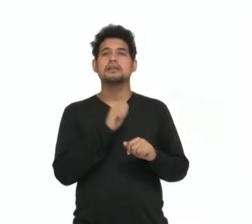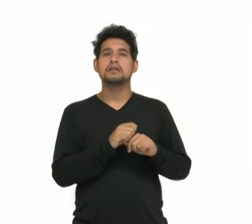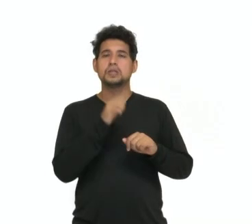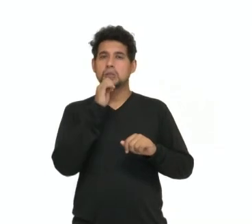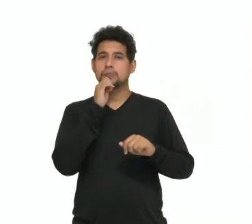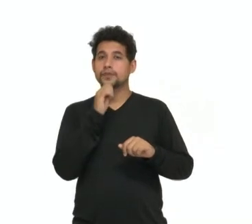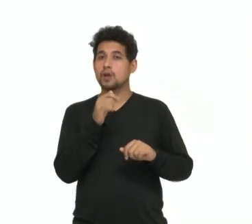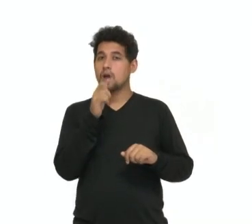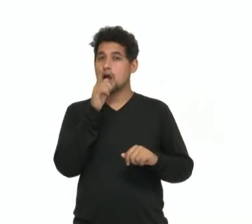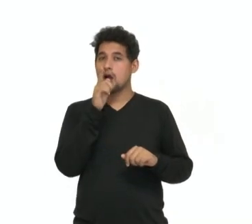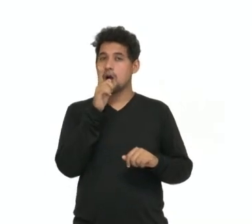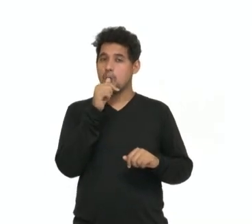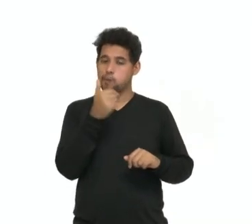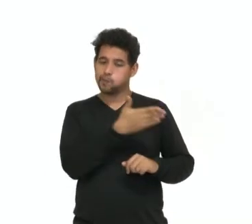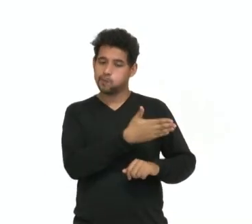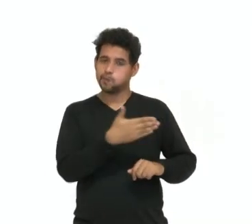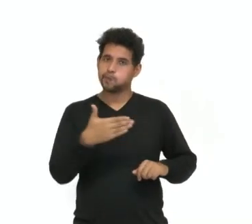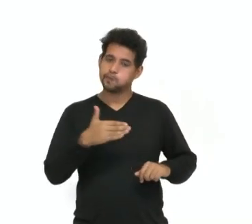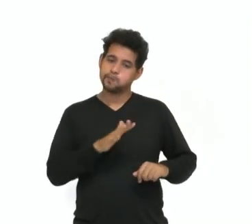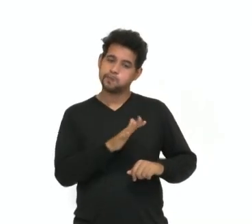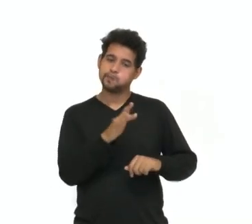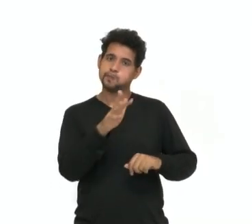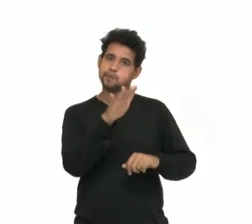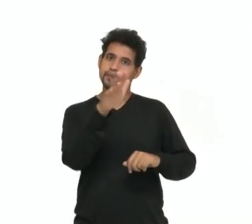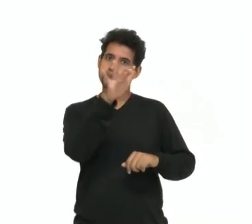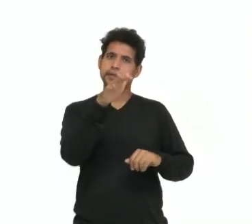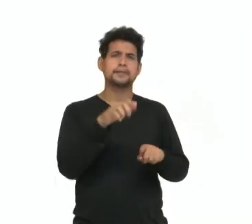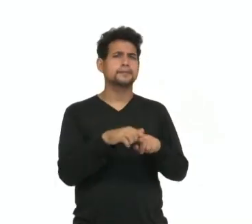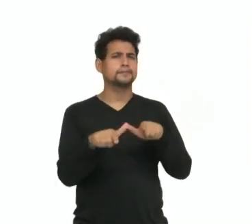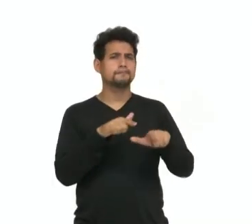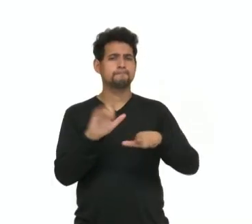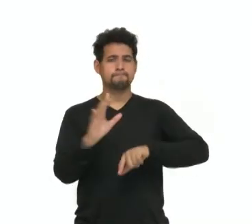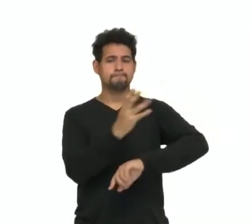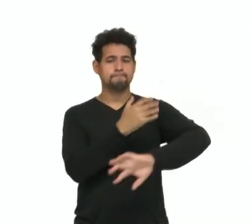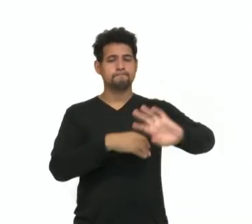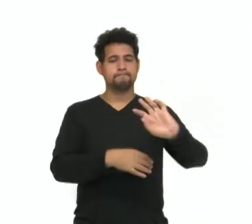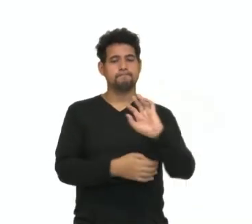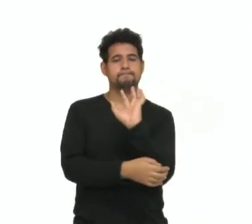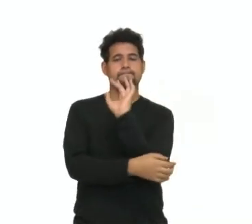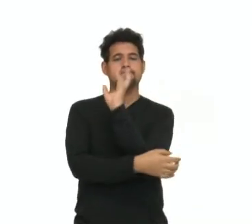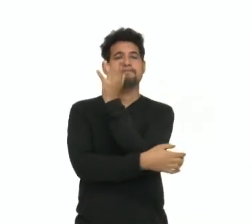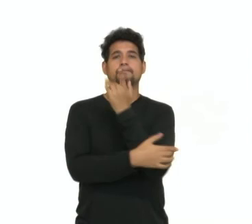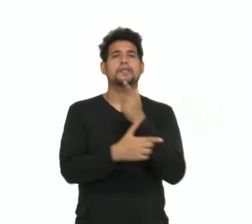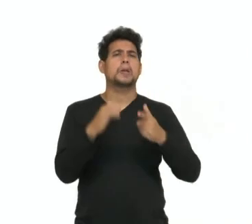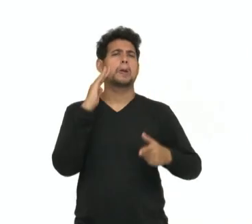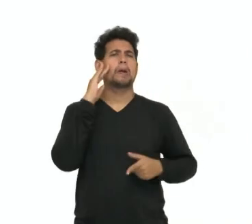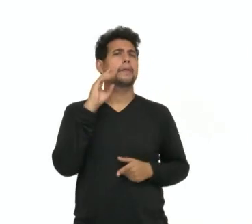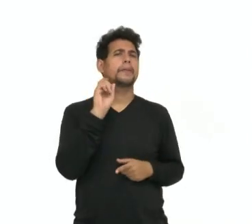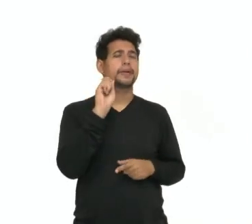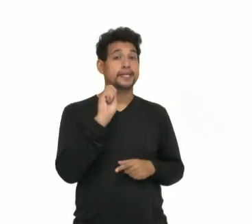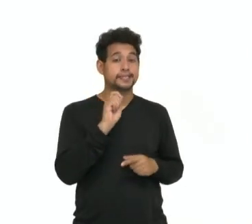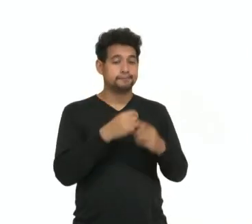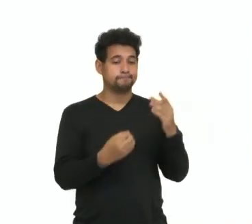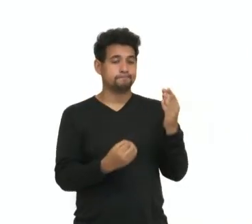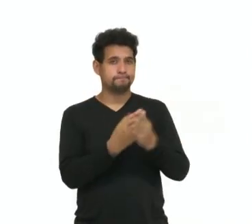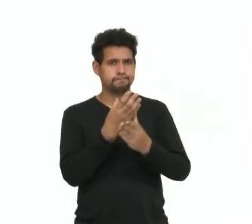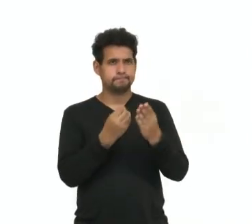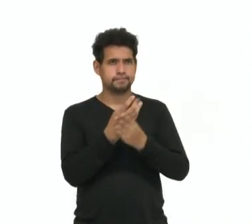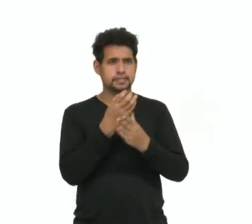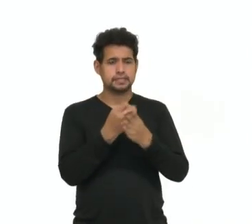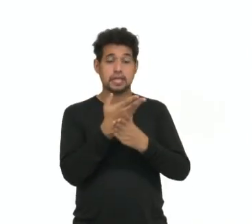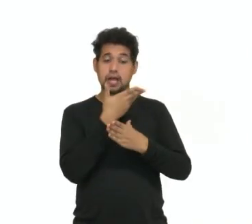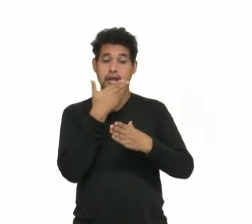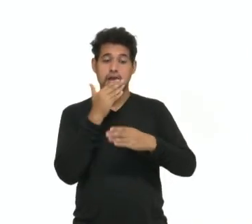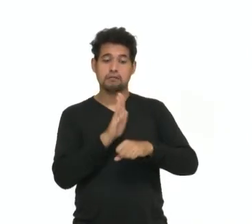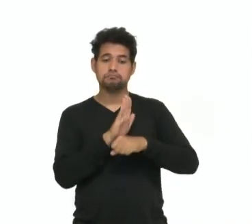que os peixes subam o rio para a desova, trabalhar no reflorestamento de áreas, principalmente desenvolver e